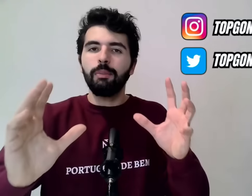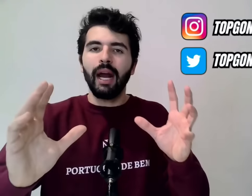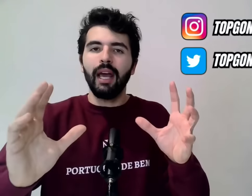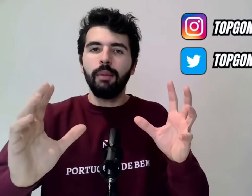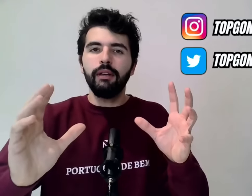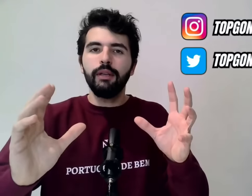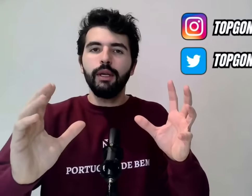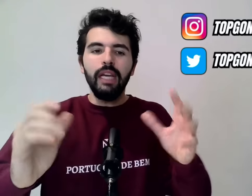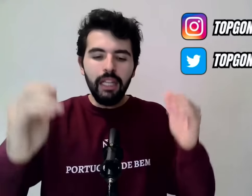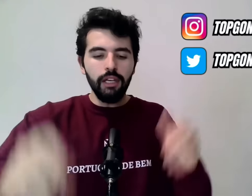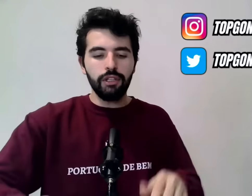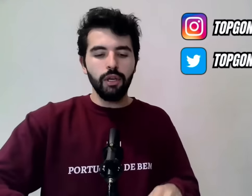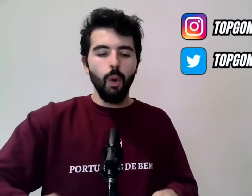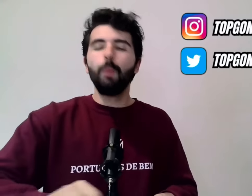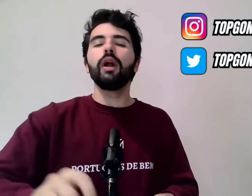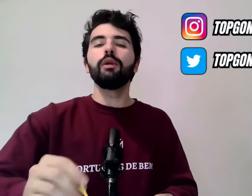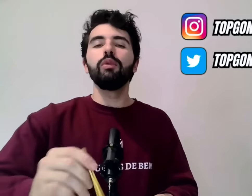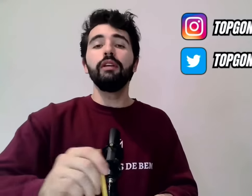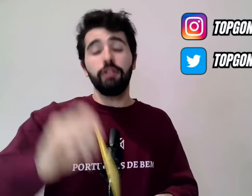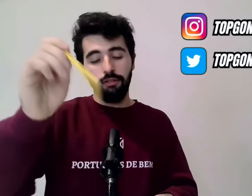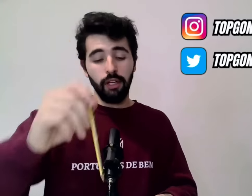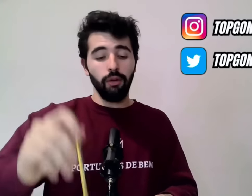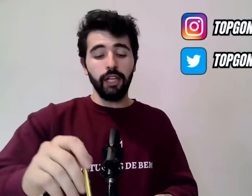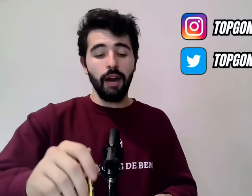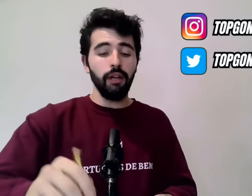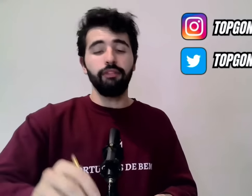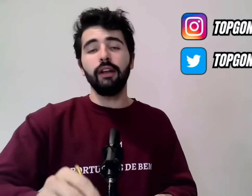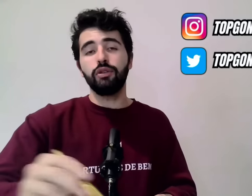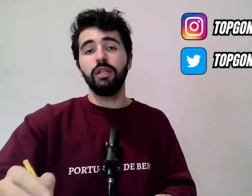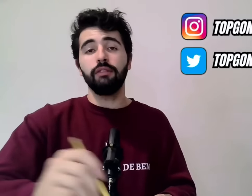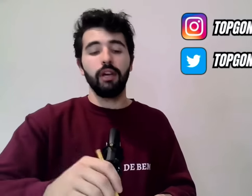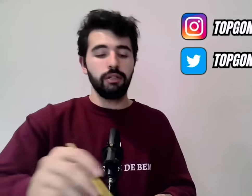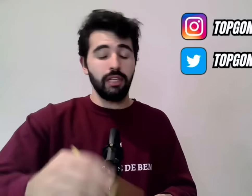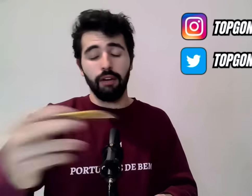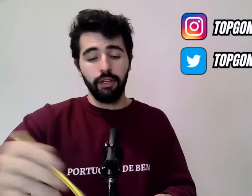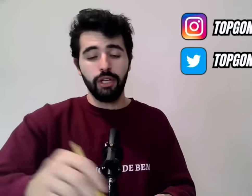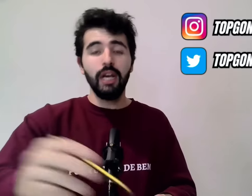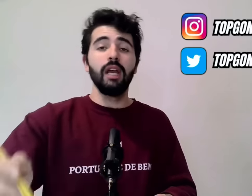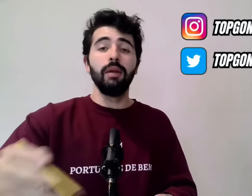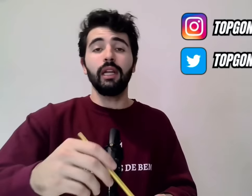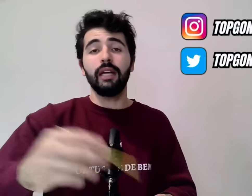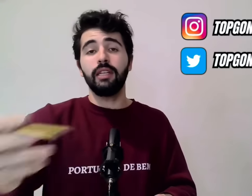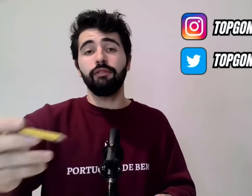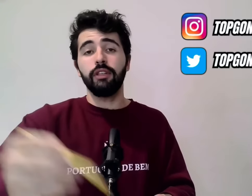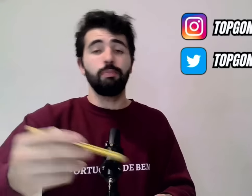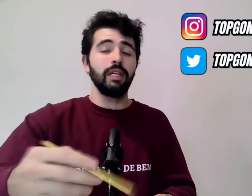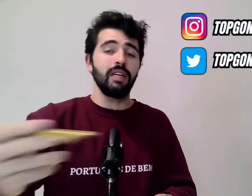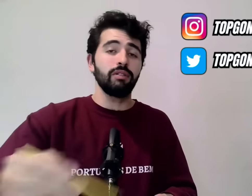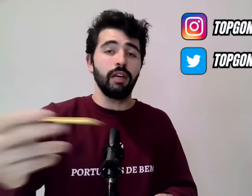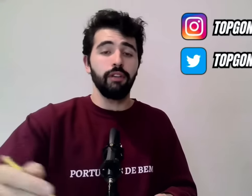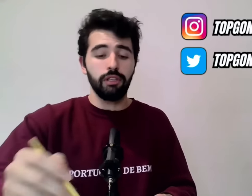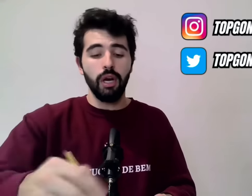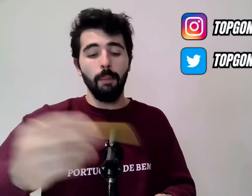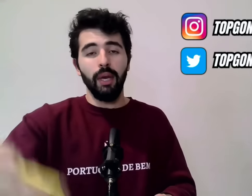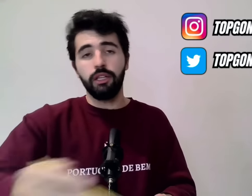diretamente para a câmara e diz o programa do livro estive a lê-lo ontem à noite Fala injustiça zero vezes criminalidade zero vezes prisão